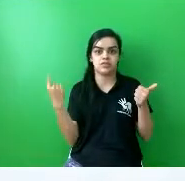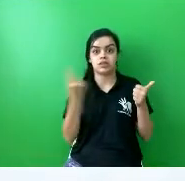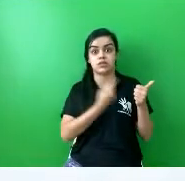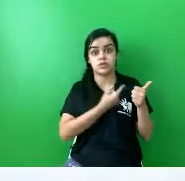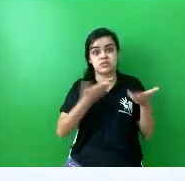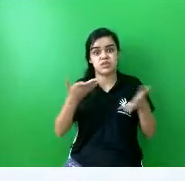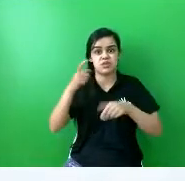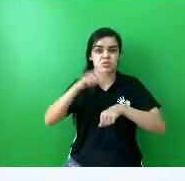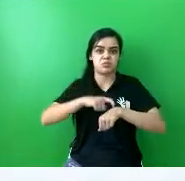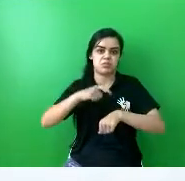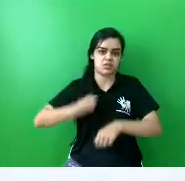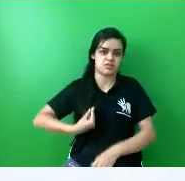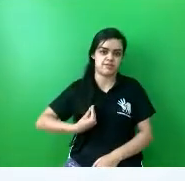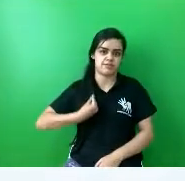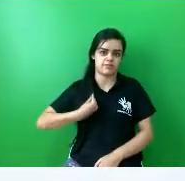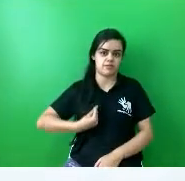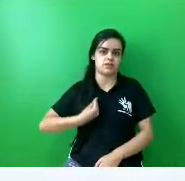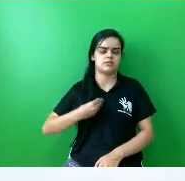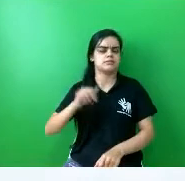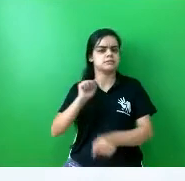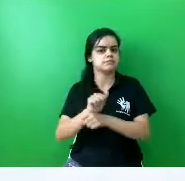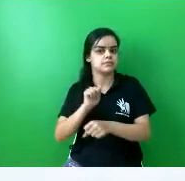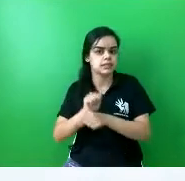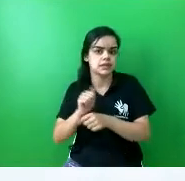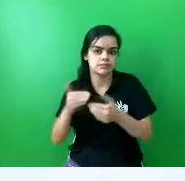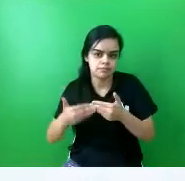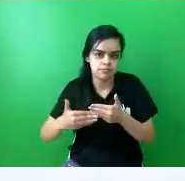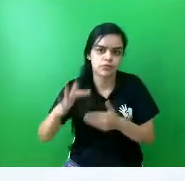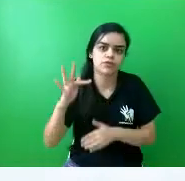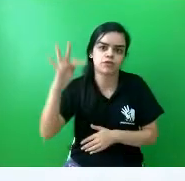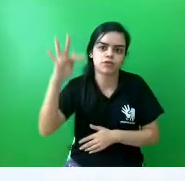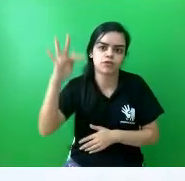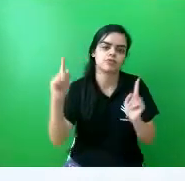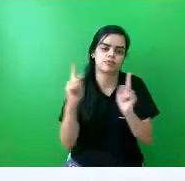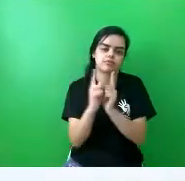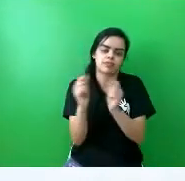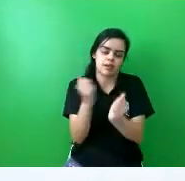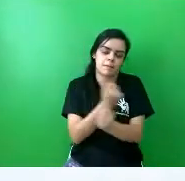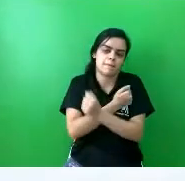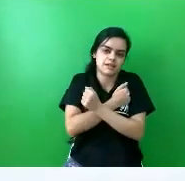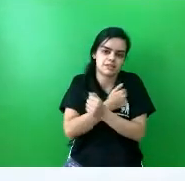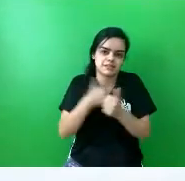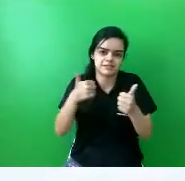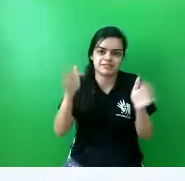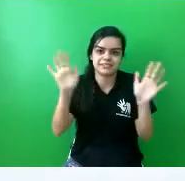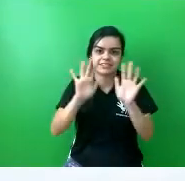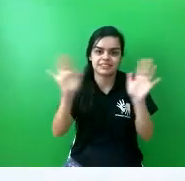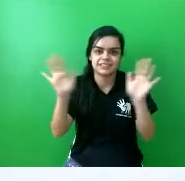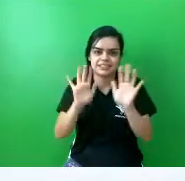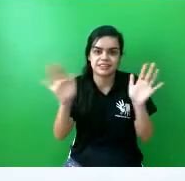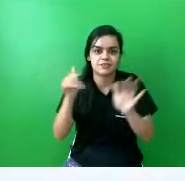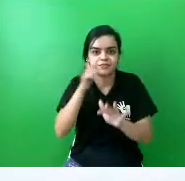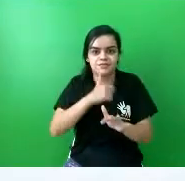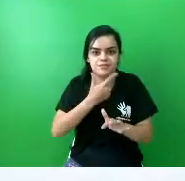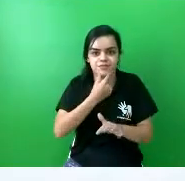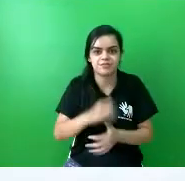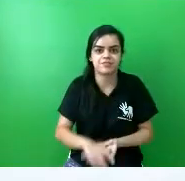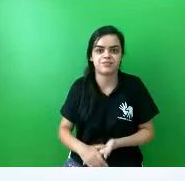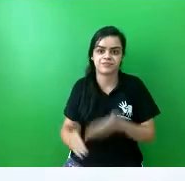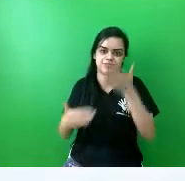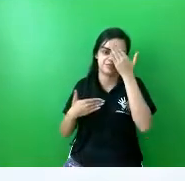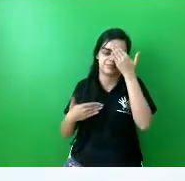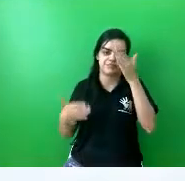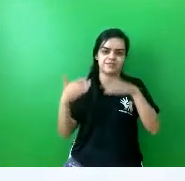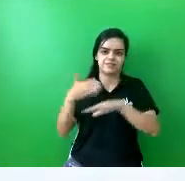passando hoje, né? Então vamos esperar e logo mais a gente vai estar se abraçando novamente. Com Abraço certeza. a todos, companheiros e companheiras. Muito obrigada pela